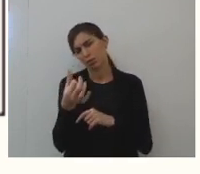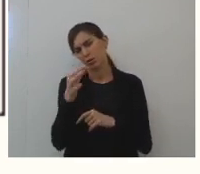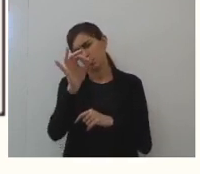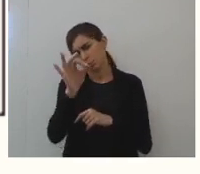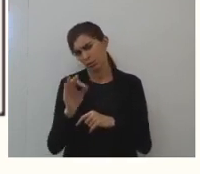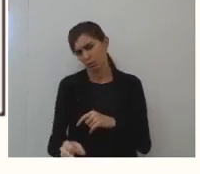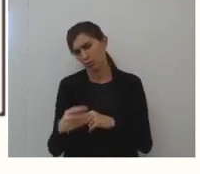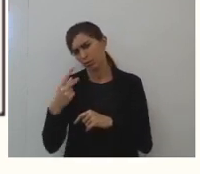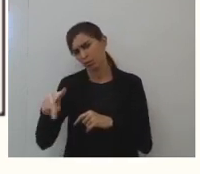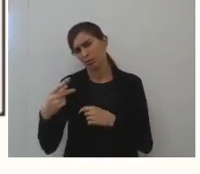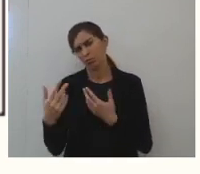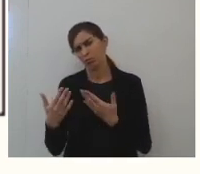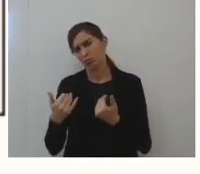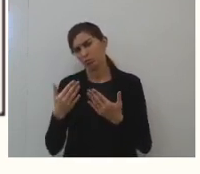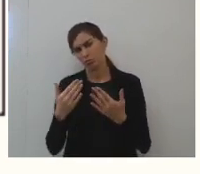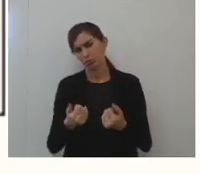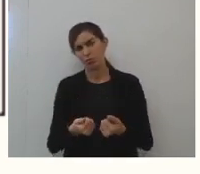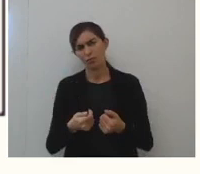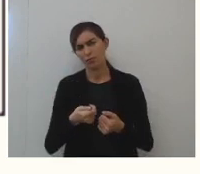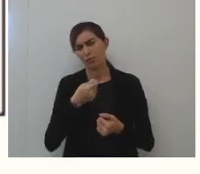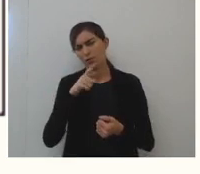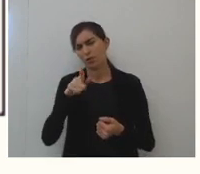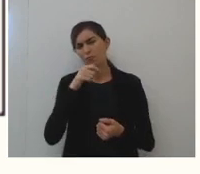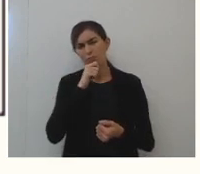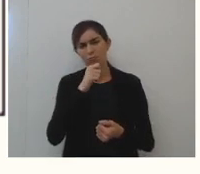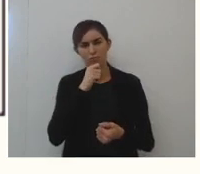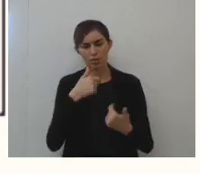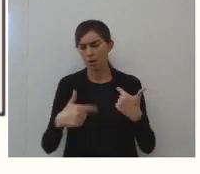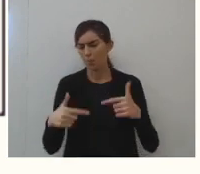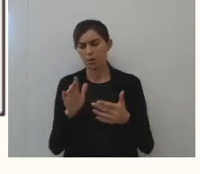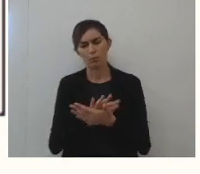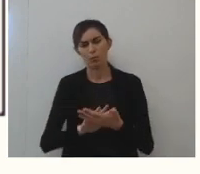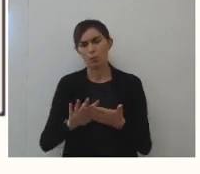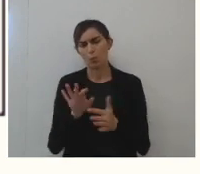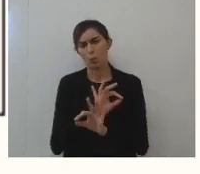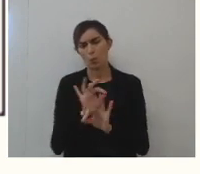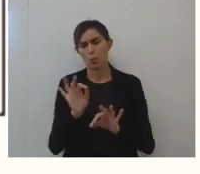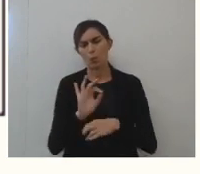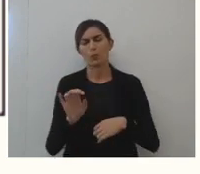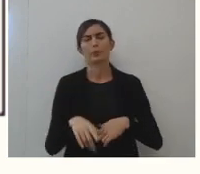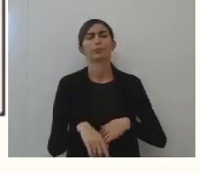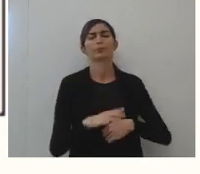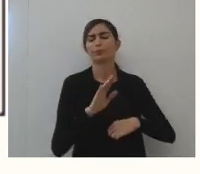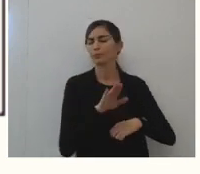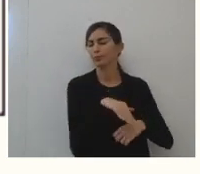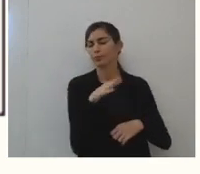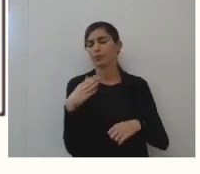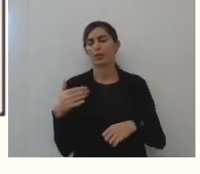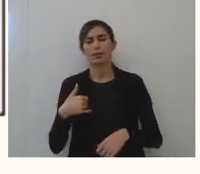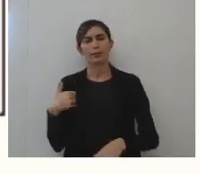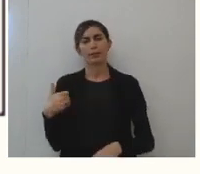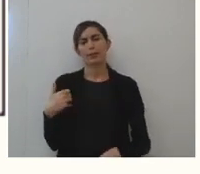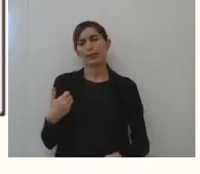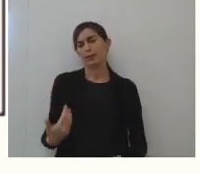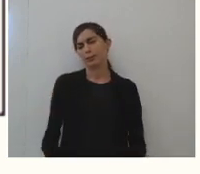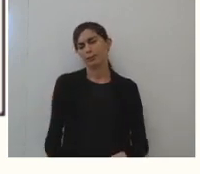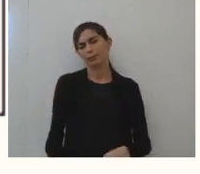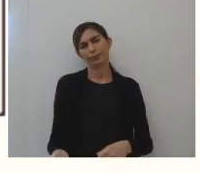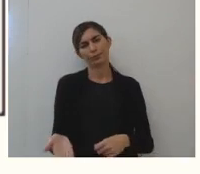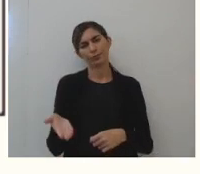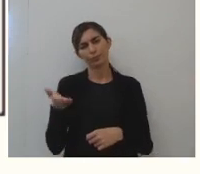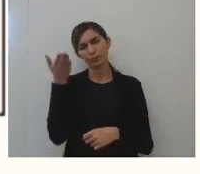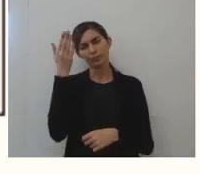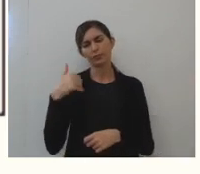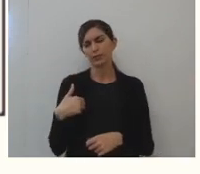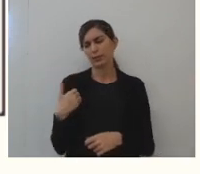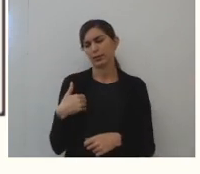26,6% desses jovens, certo? Eles estão desempregados. Na medida que a idade ela vai